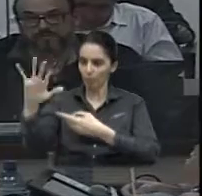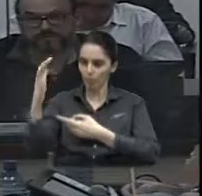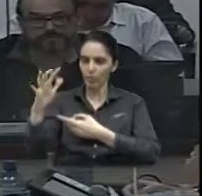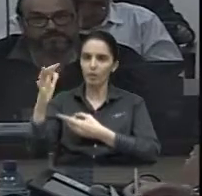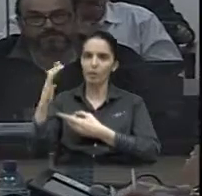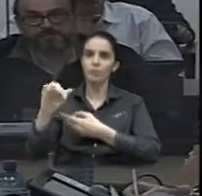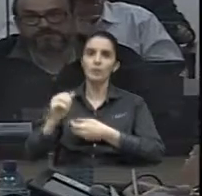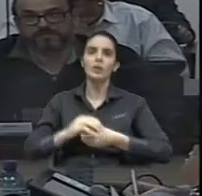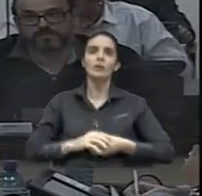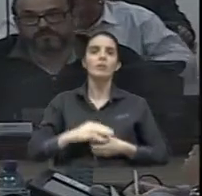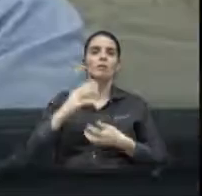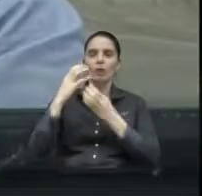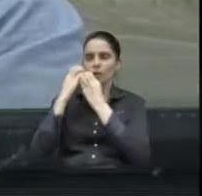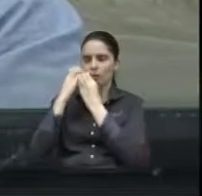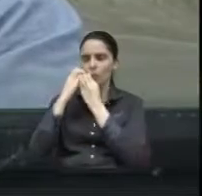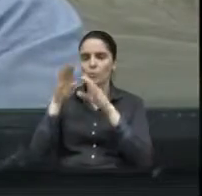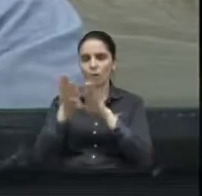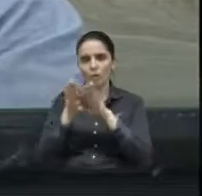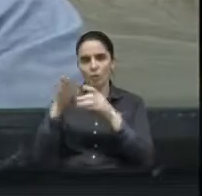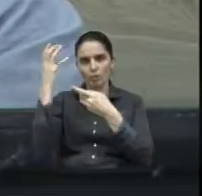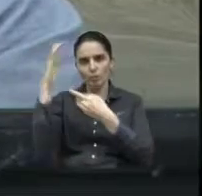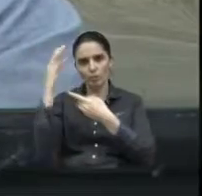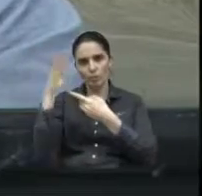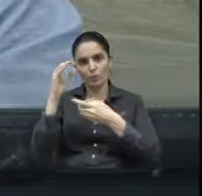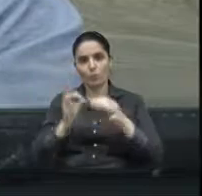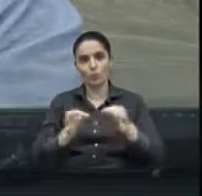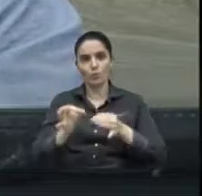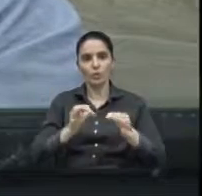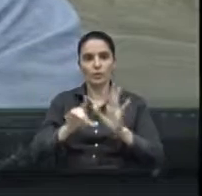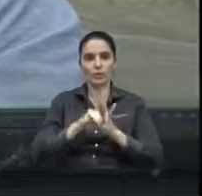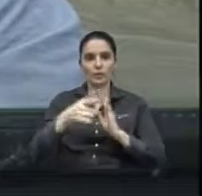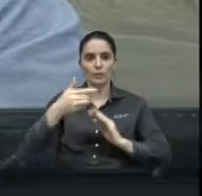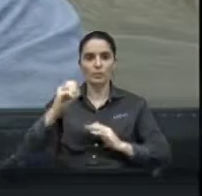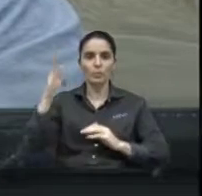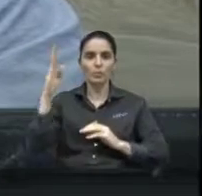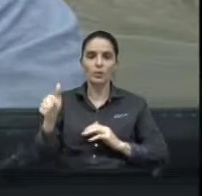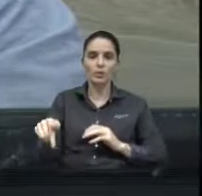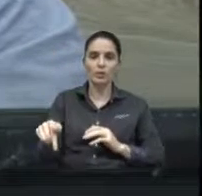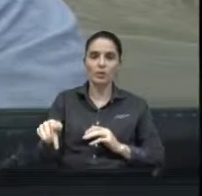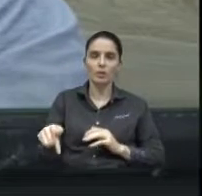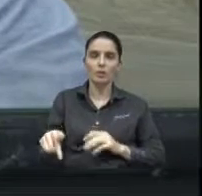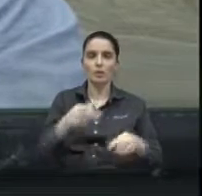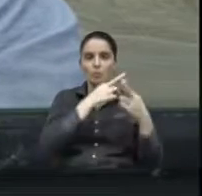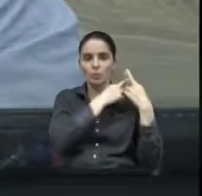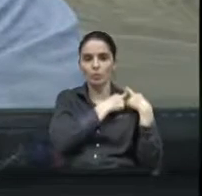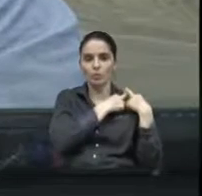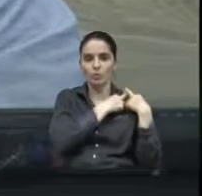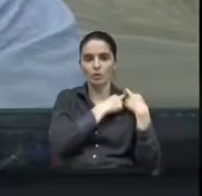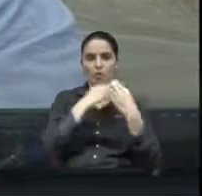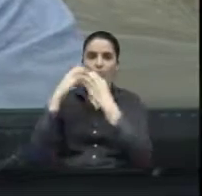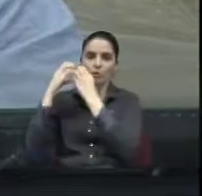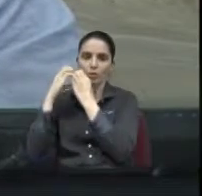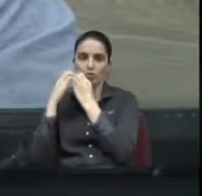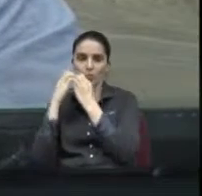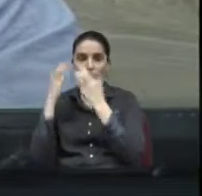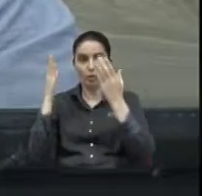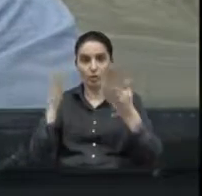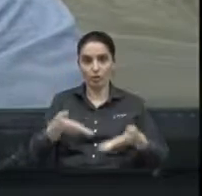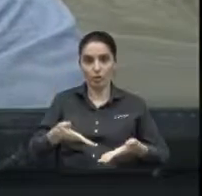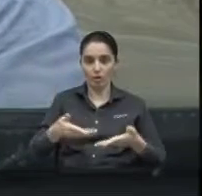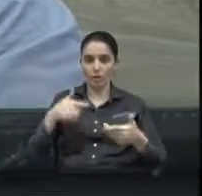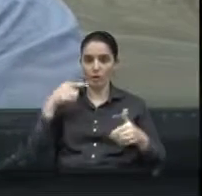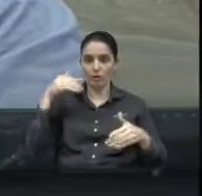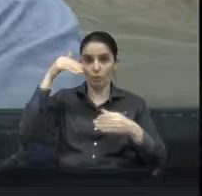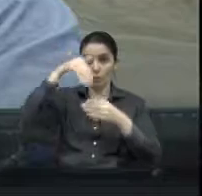Mir. Projeto de Decreto Legislativo 20/2017, de autoria do novo vereador Claudemir Vieira, está